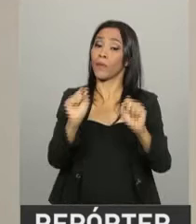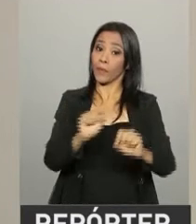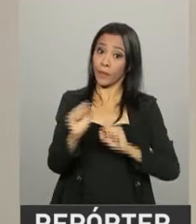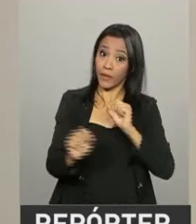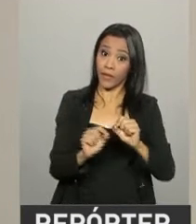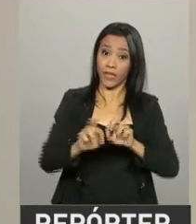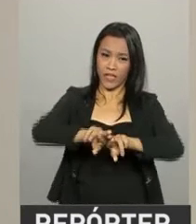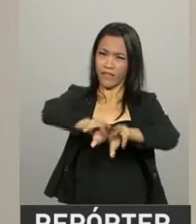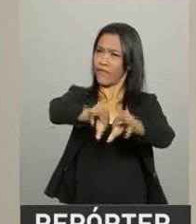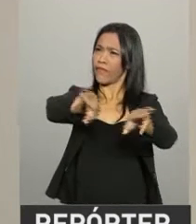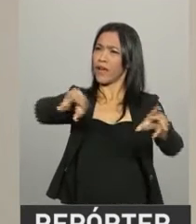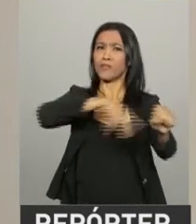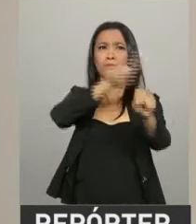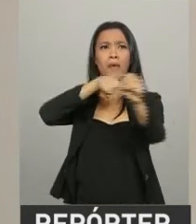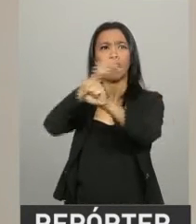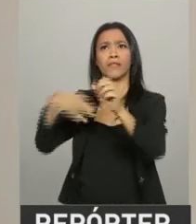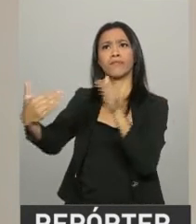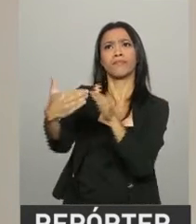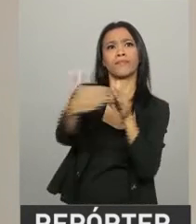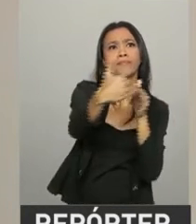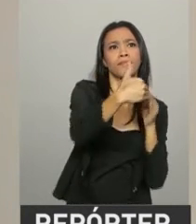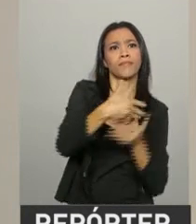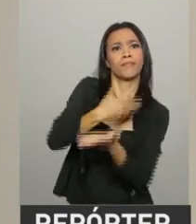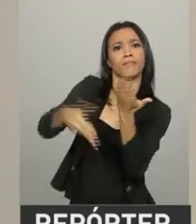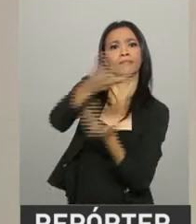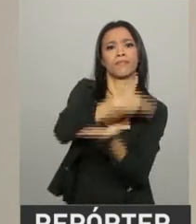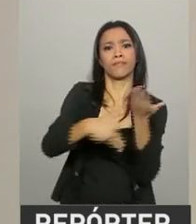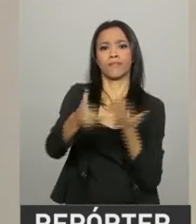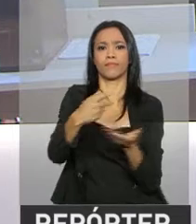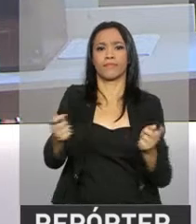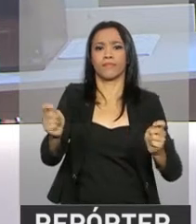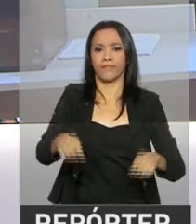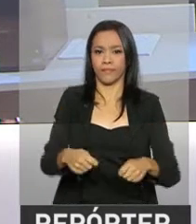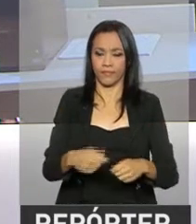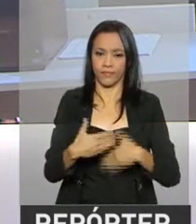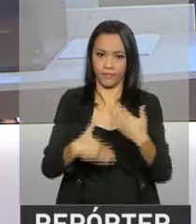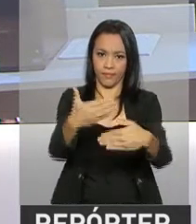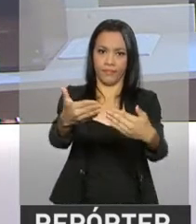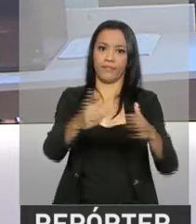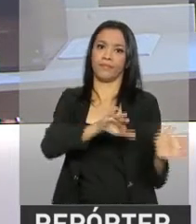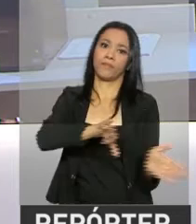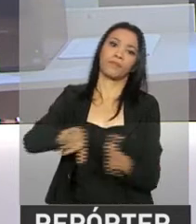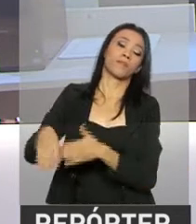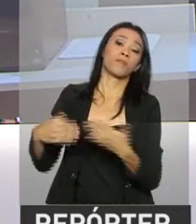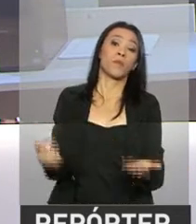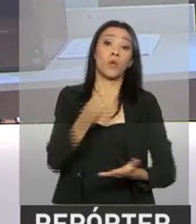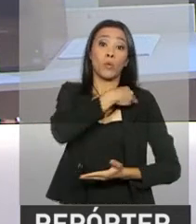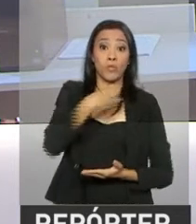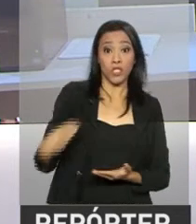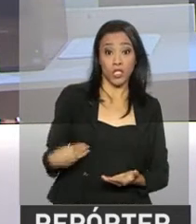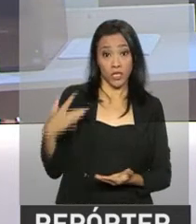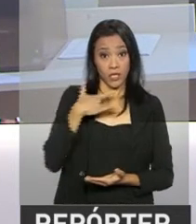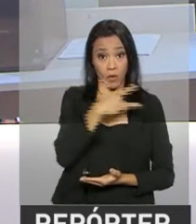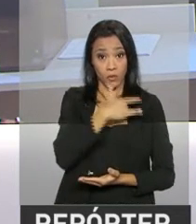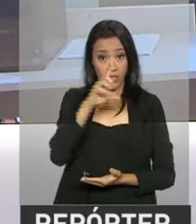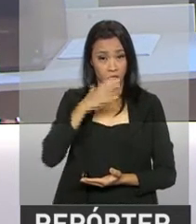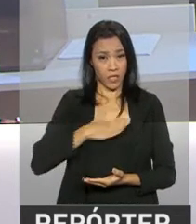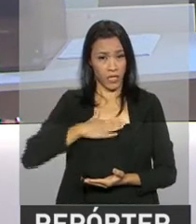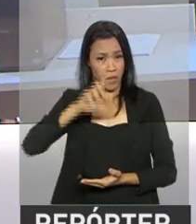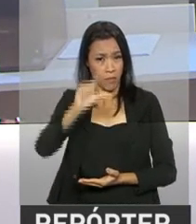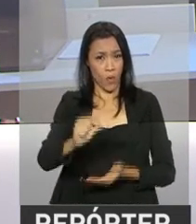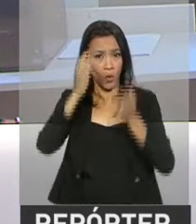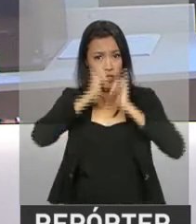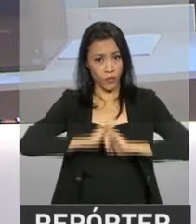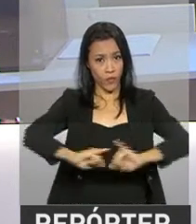entre diferentes países de diferentes níveis de desenvolvimento. O ministro da Saúde lança daqui a pouco a campanha nacional